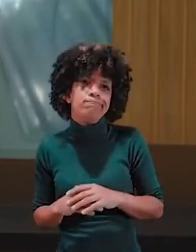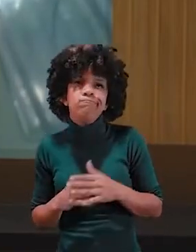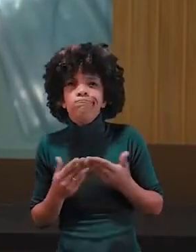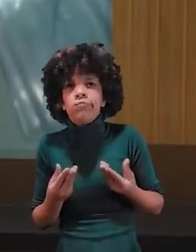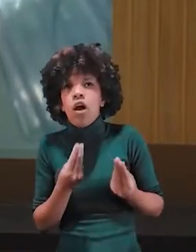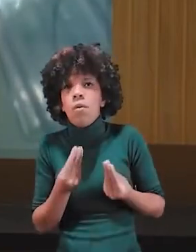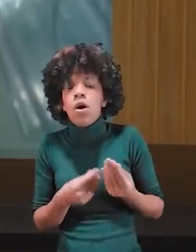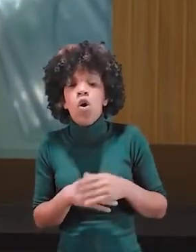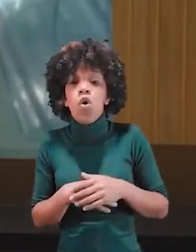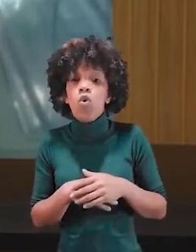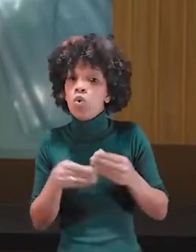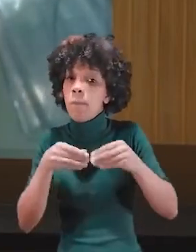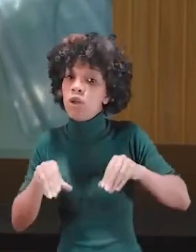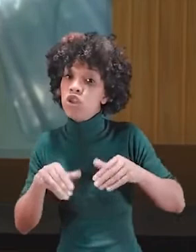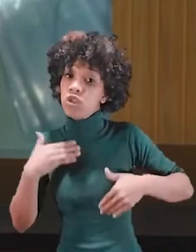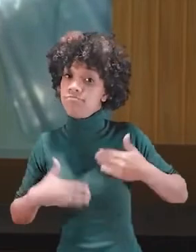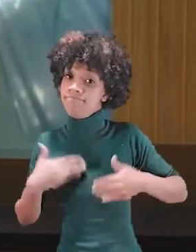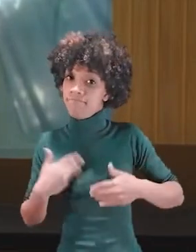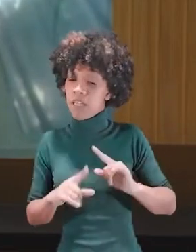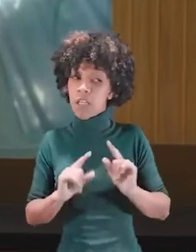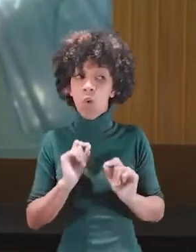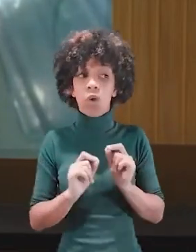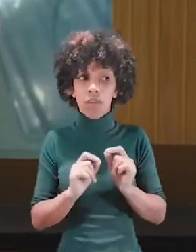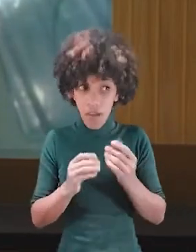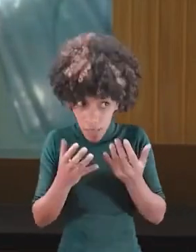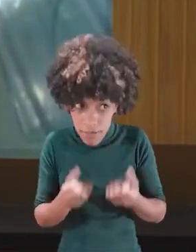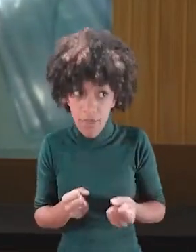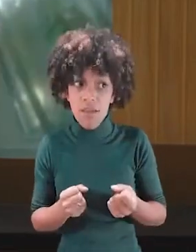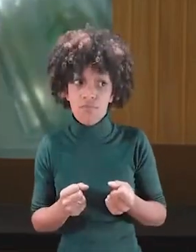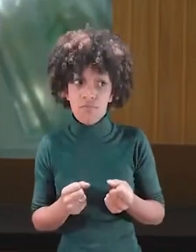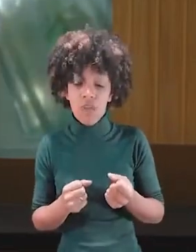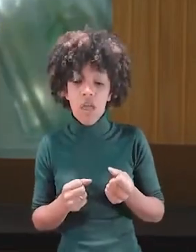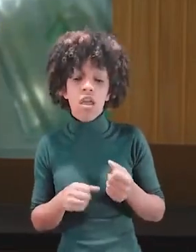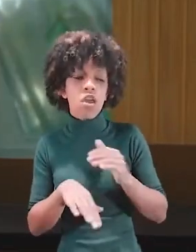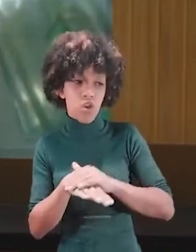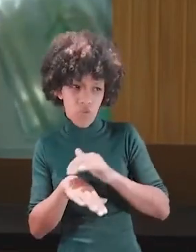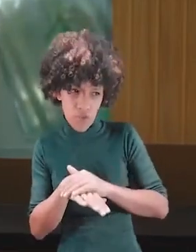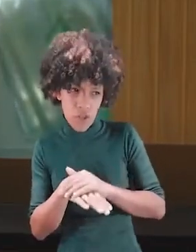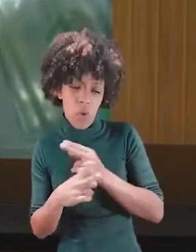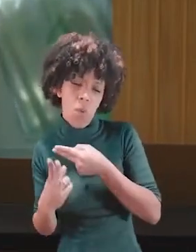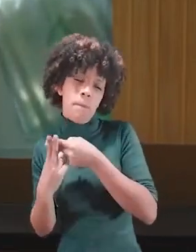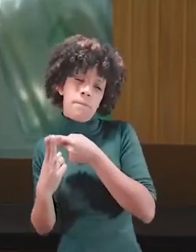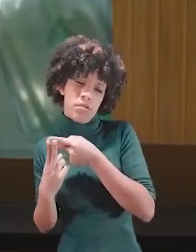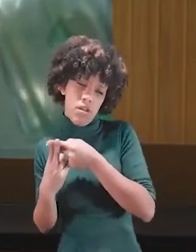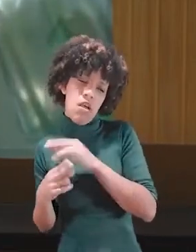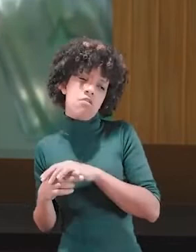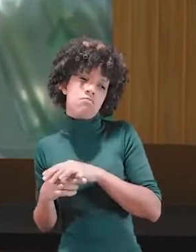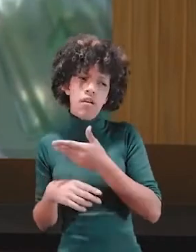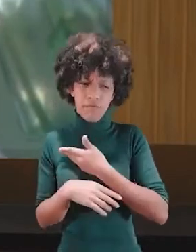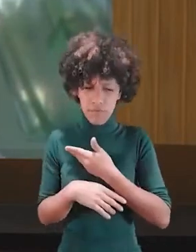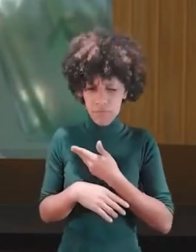assim, não prejudica o físico da pessoa. Então, o que que nós era permitido fazer que eu fiz com os meus prisioneiros, meus colegas, a gente